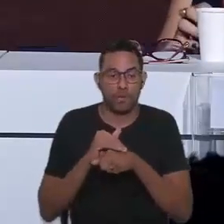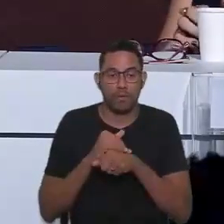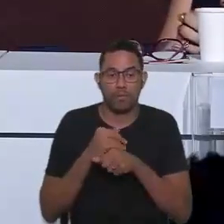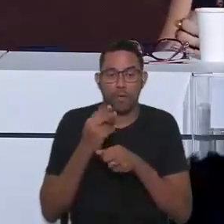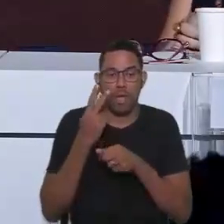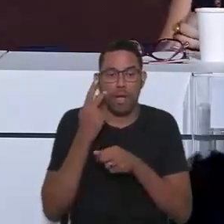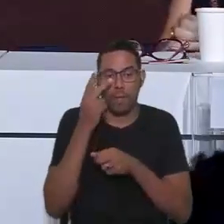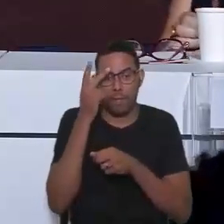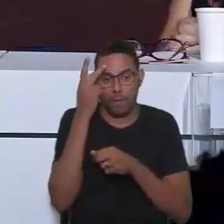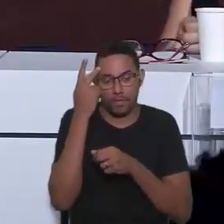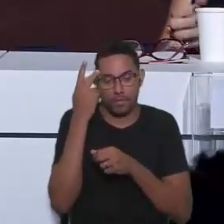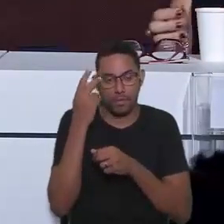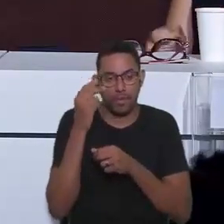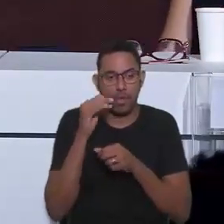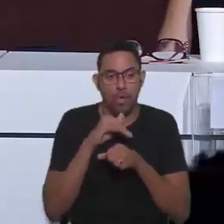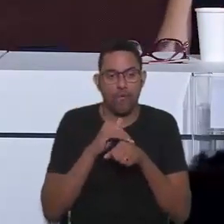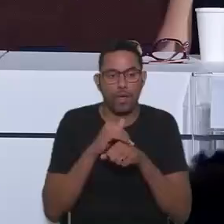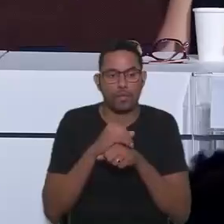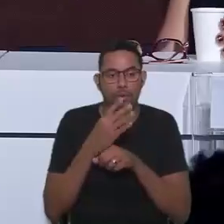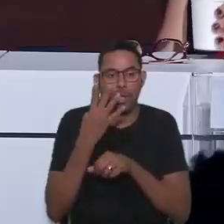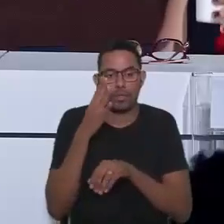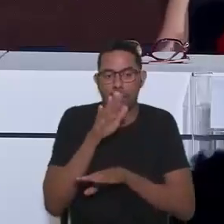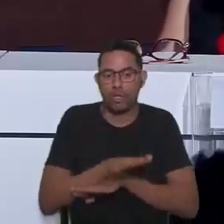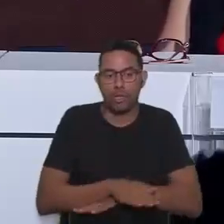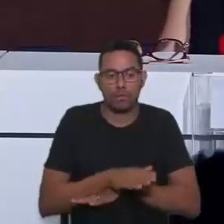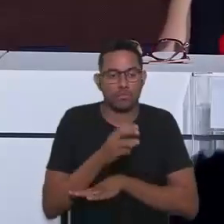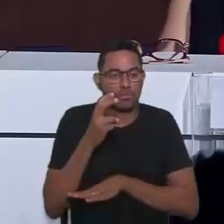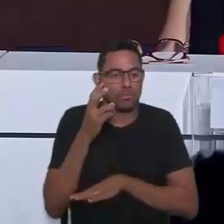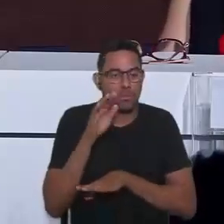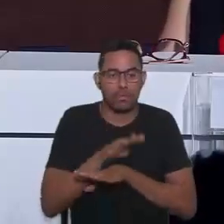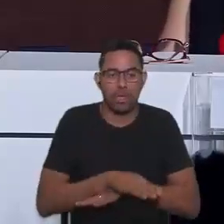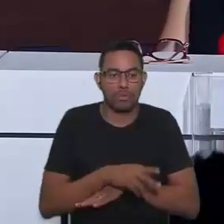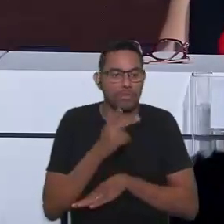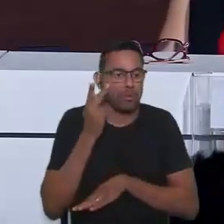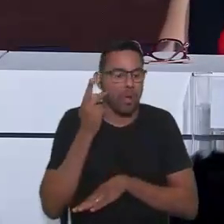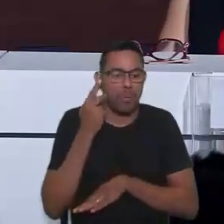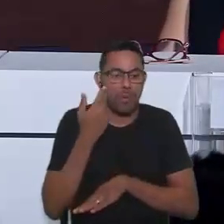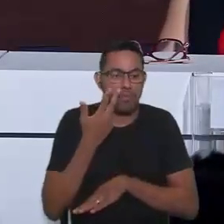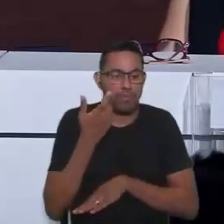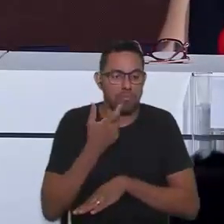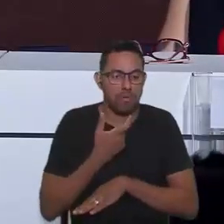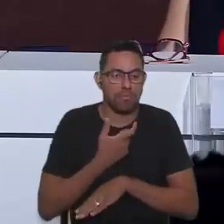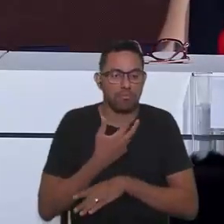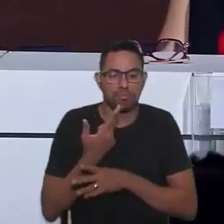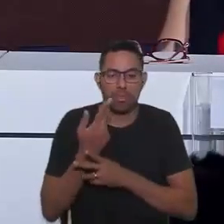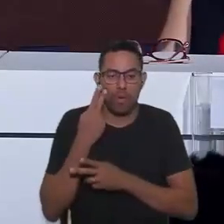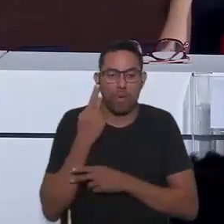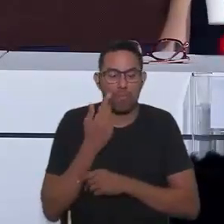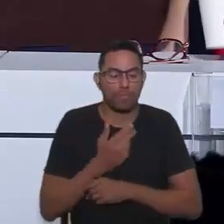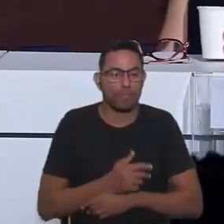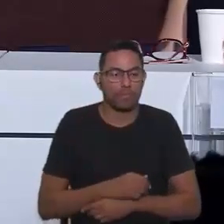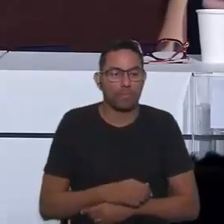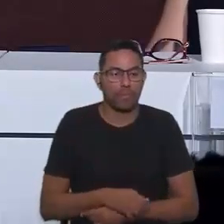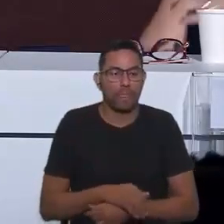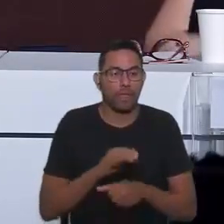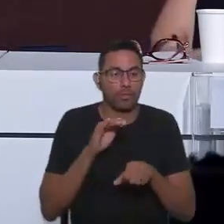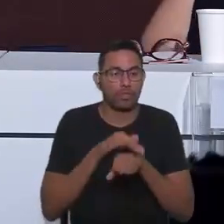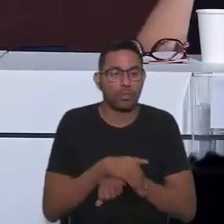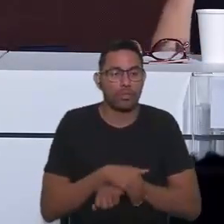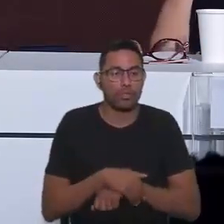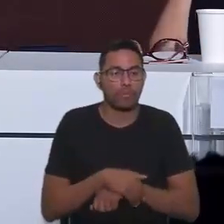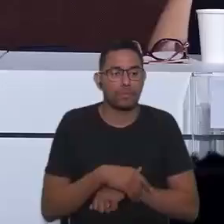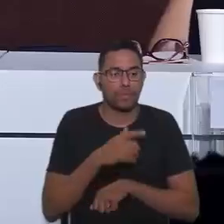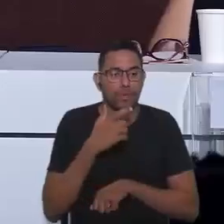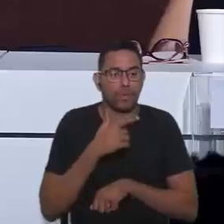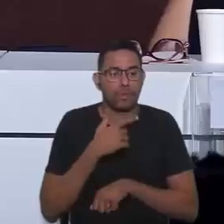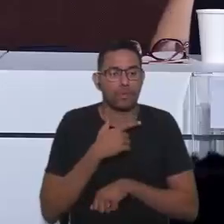como qualquer pessoa que conversa às 4 da tarde ou às 5 da tarde. Era muito comum. E houve uma noite que para